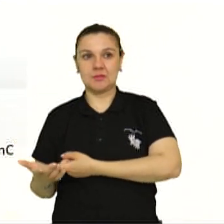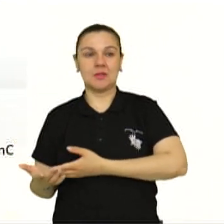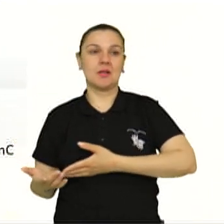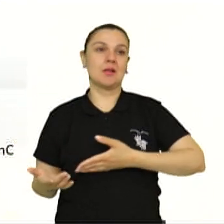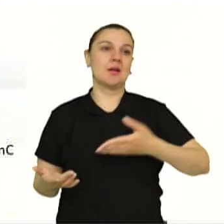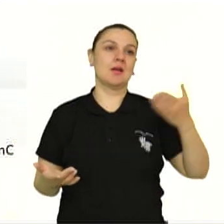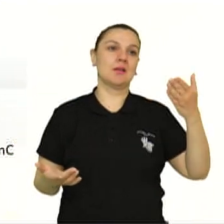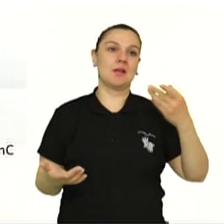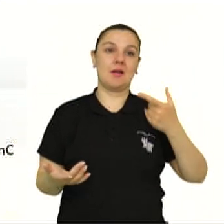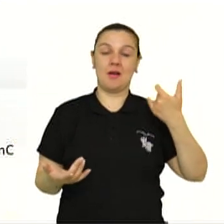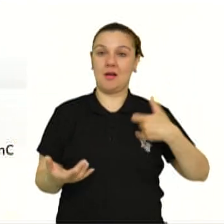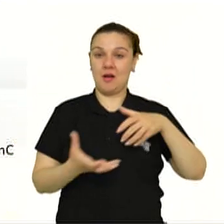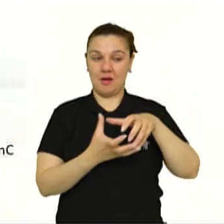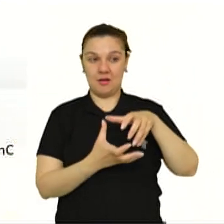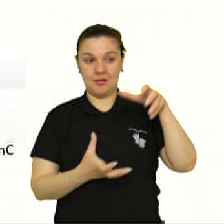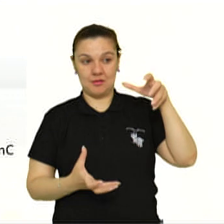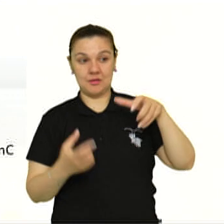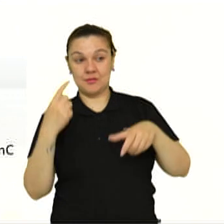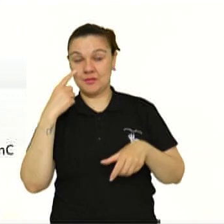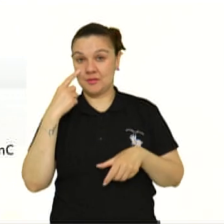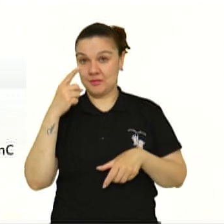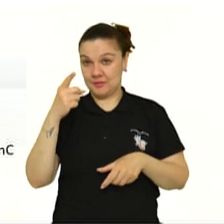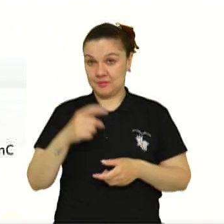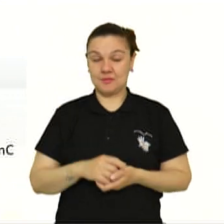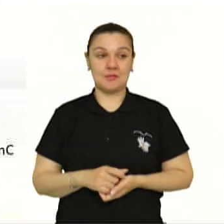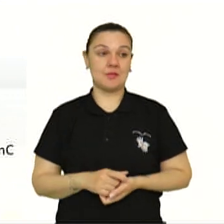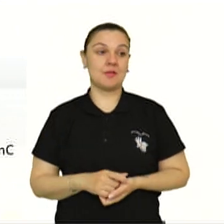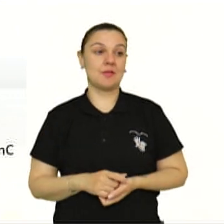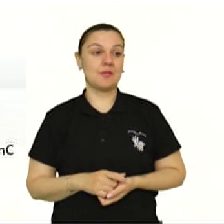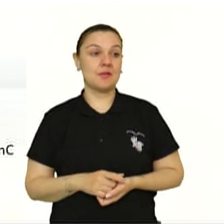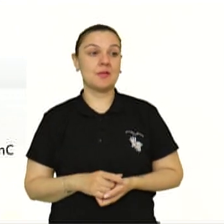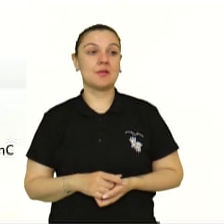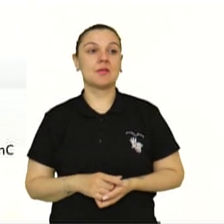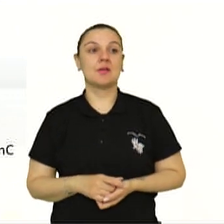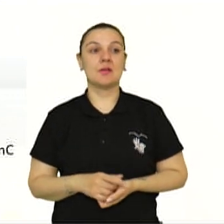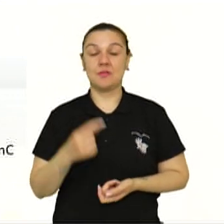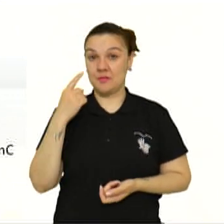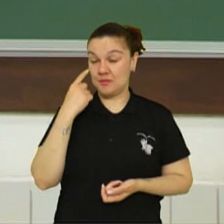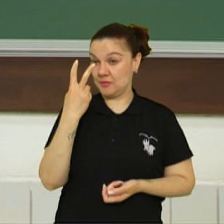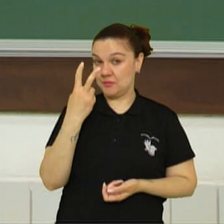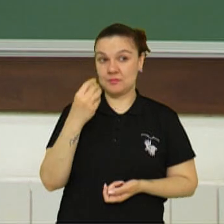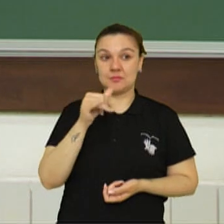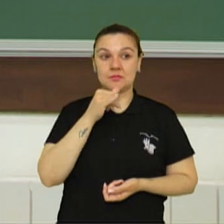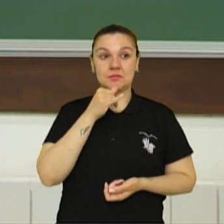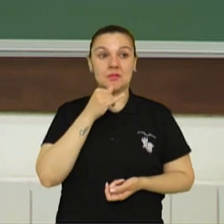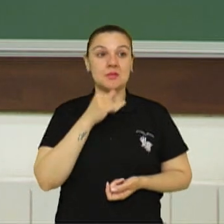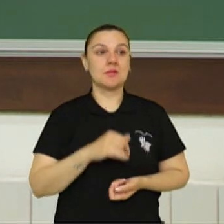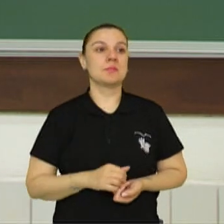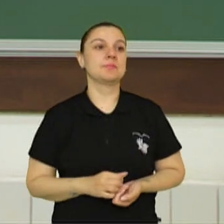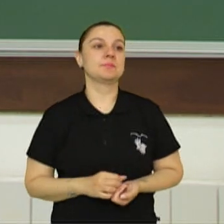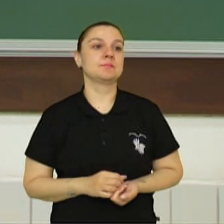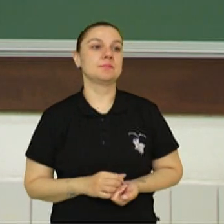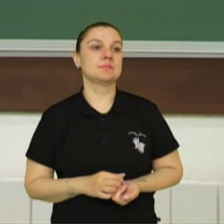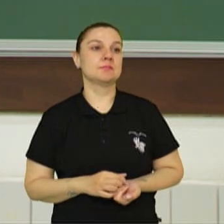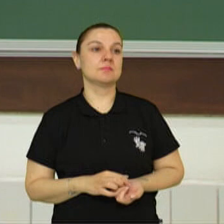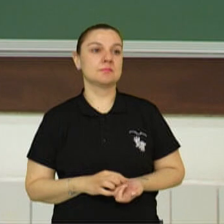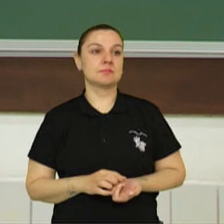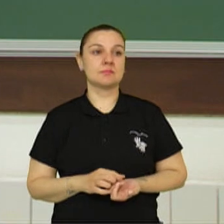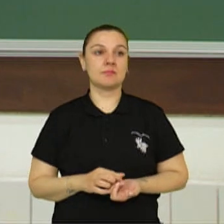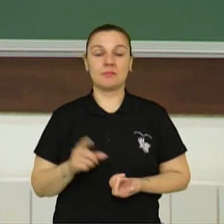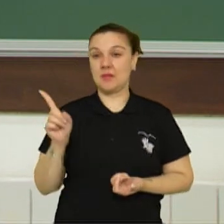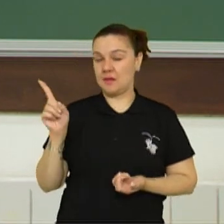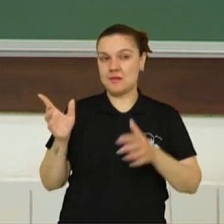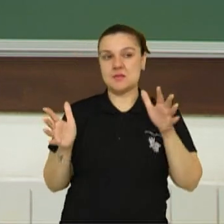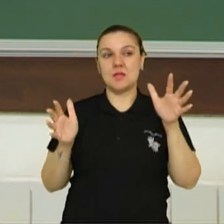vão evoluindo, tá? E daí eu trouxe aqui também para vocês verem aqui 2 modelos para vocês verem, ó. Essa aqui, ela é